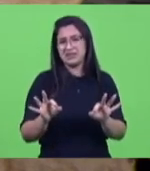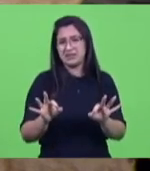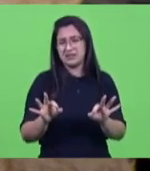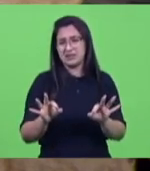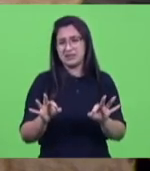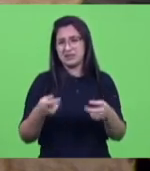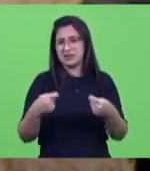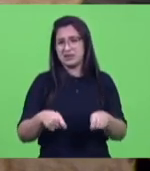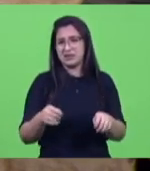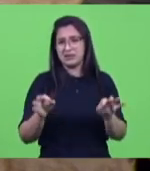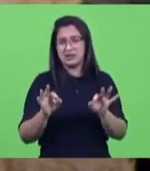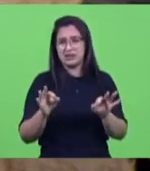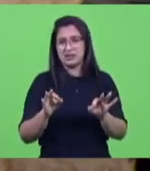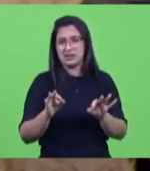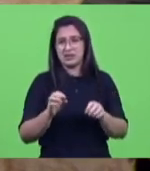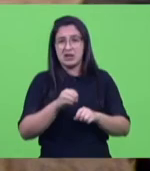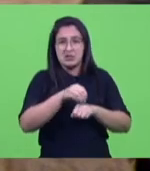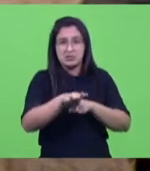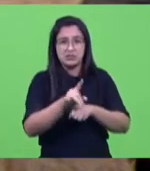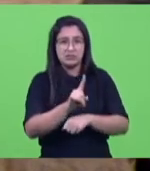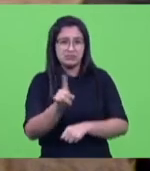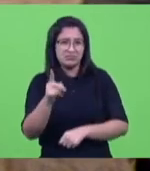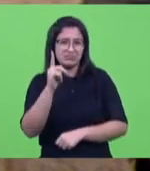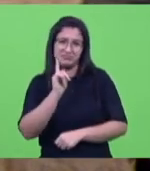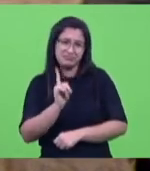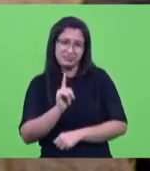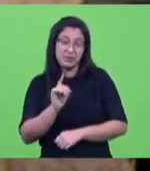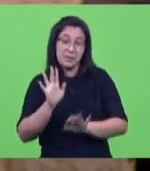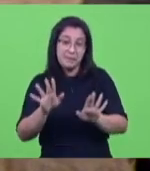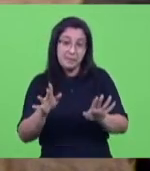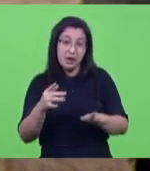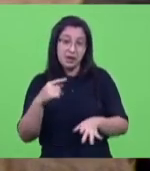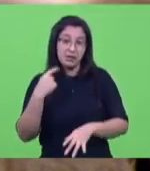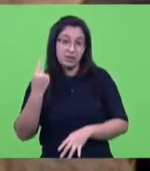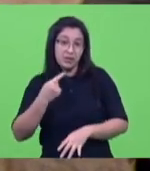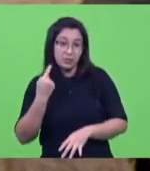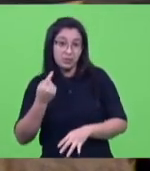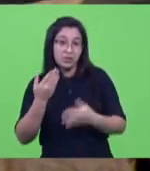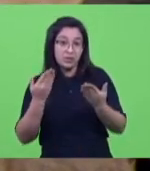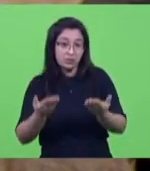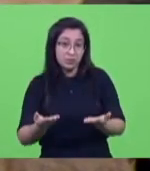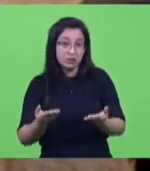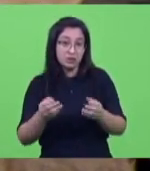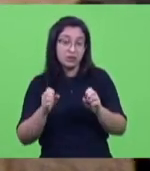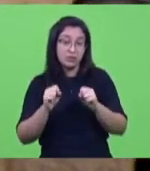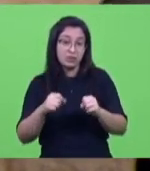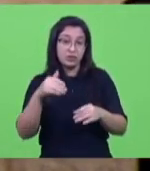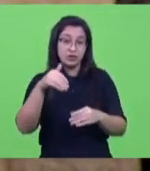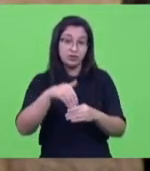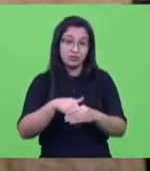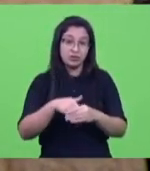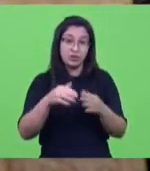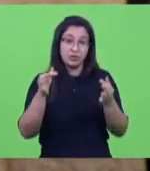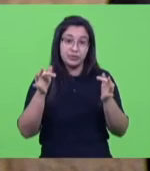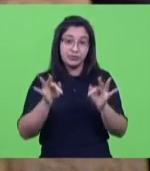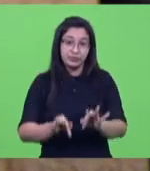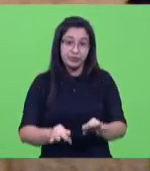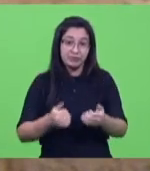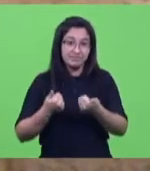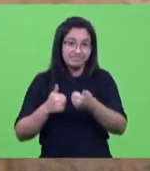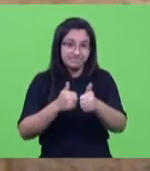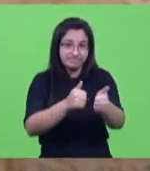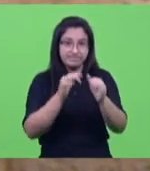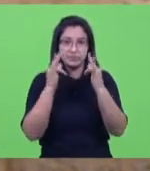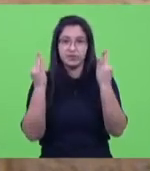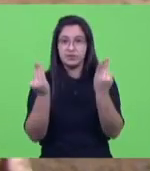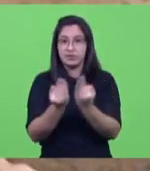não é isso. Mas você, pelo menos, como deputado, pode votar pelo fim da perseguição à família educadora. Isso, essa casa